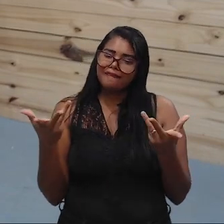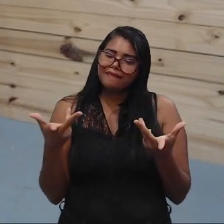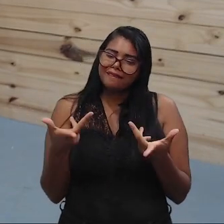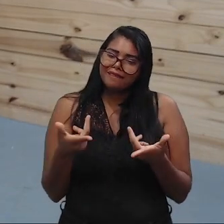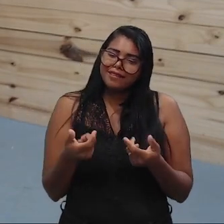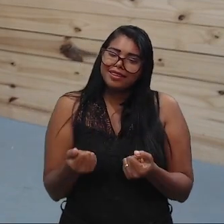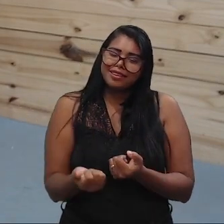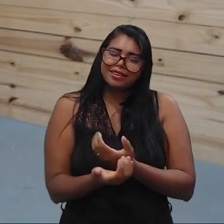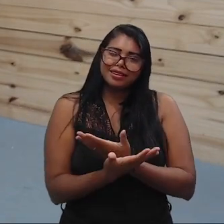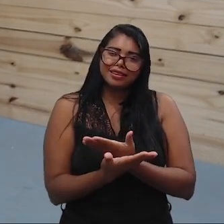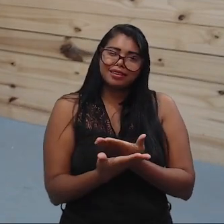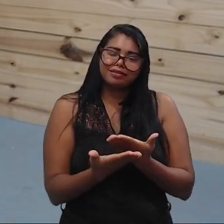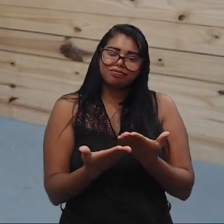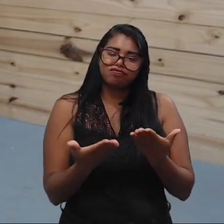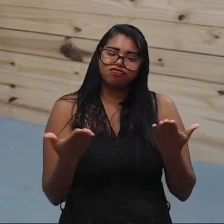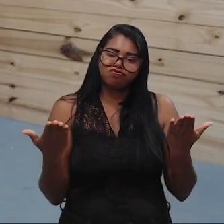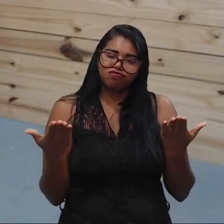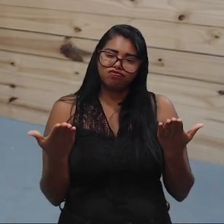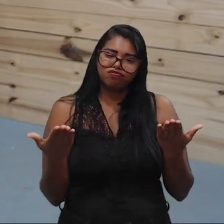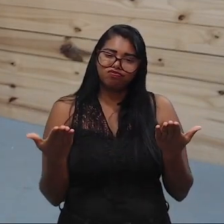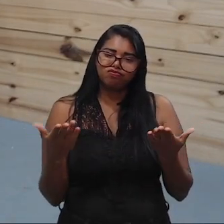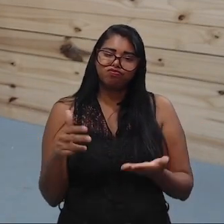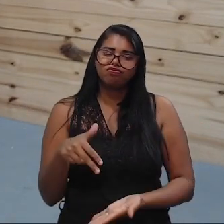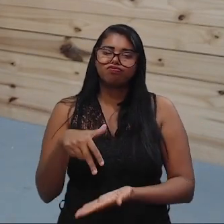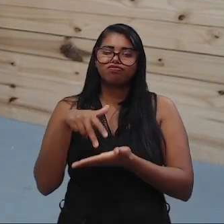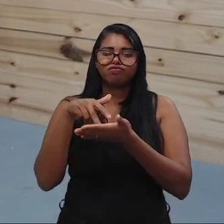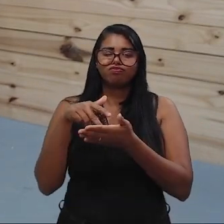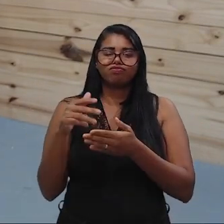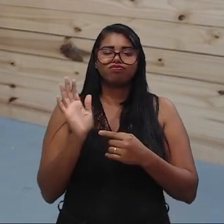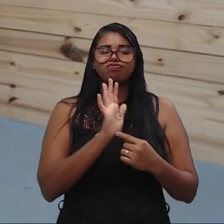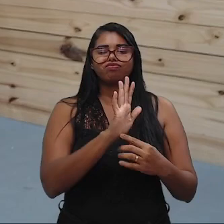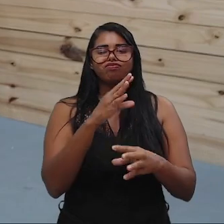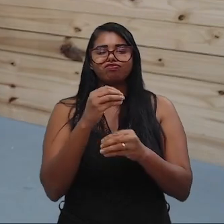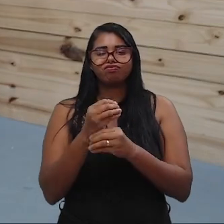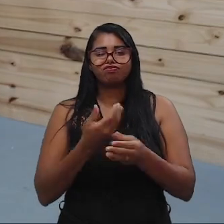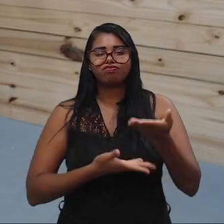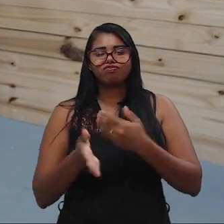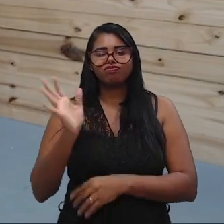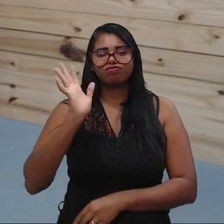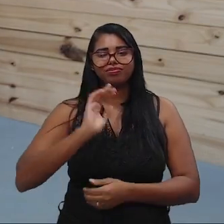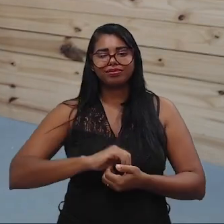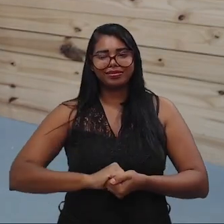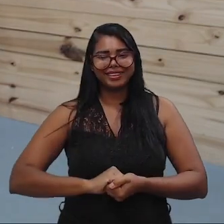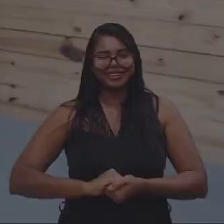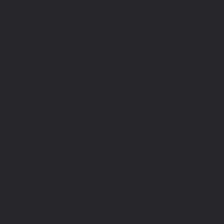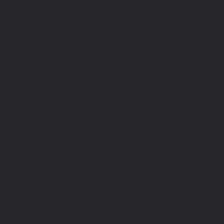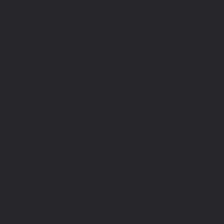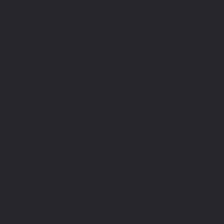contar com a tua presença lá no fórum. Esquece não, tá bom? Tchau!